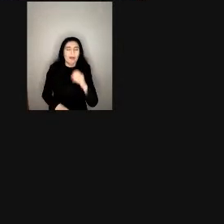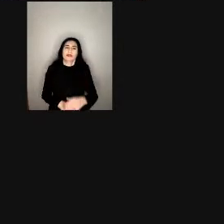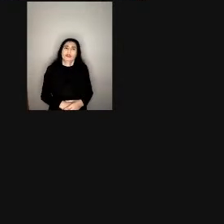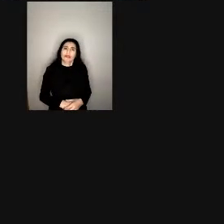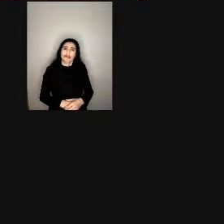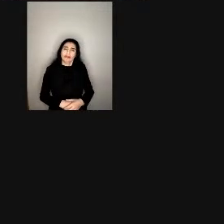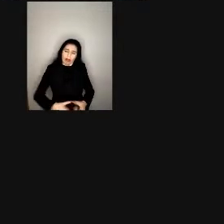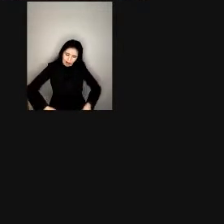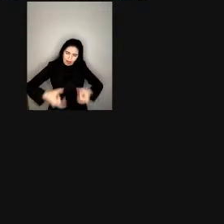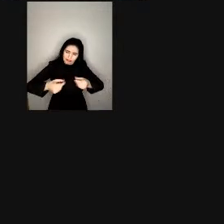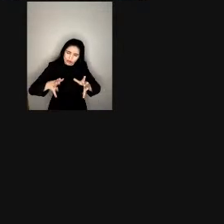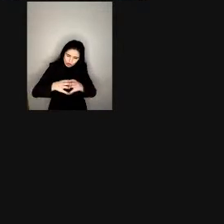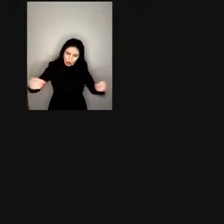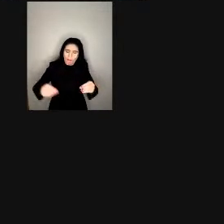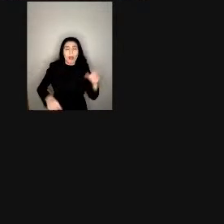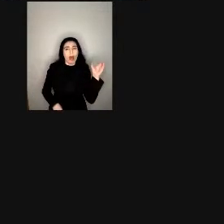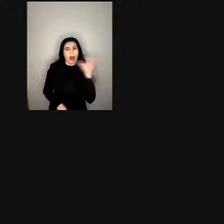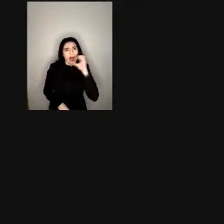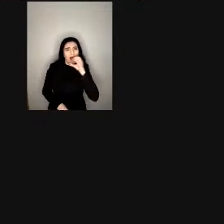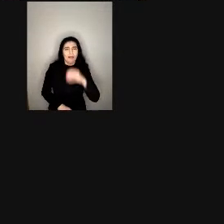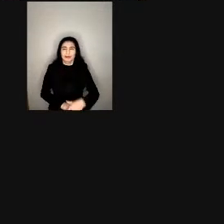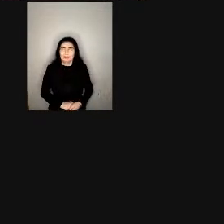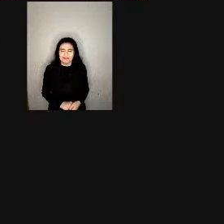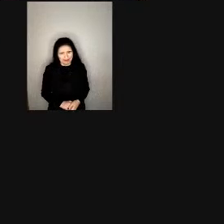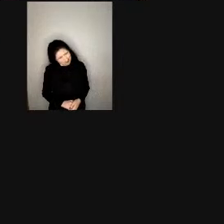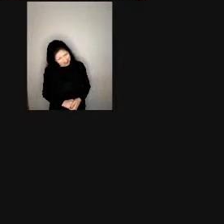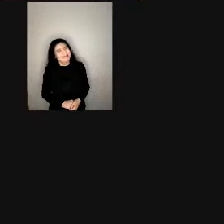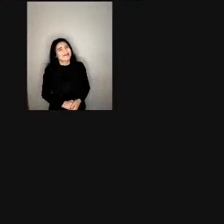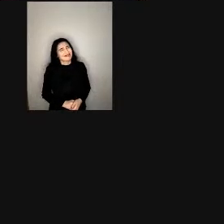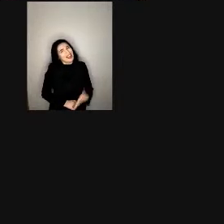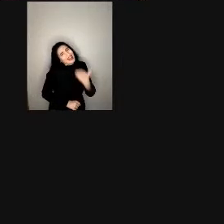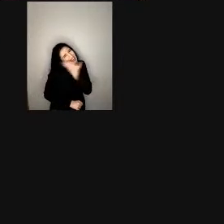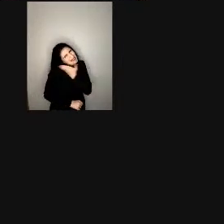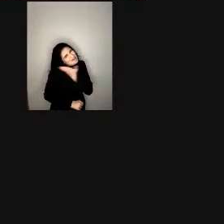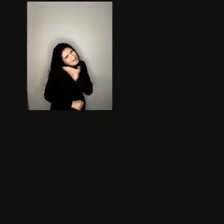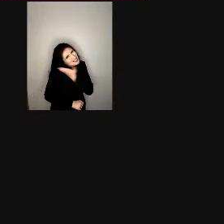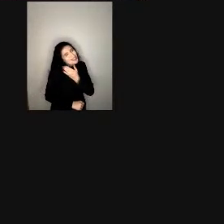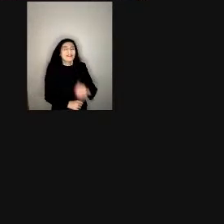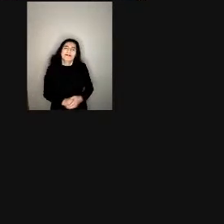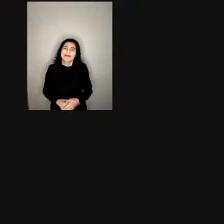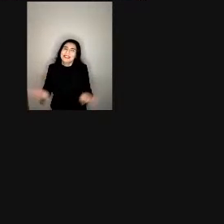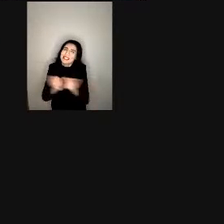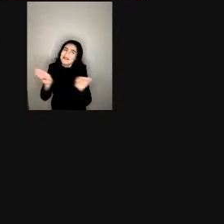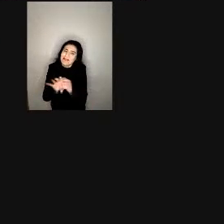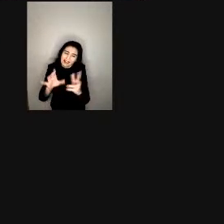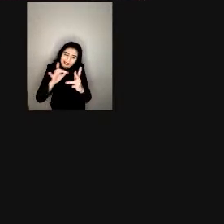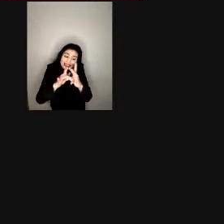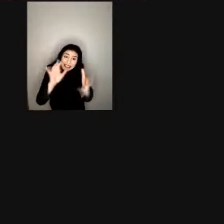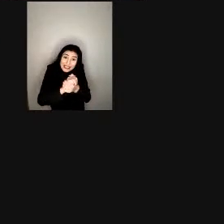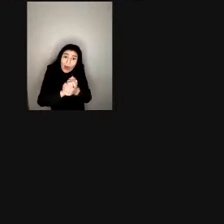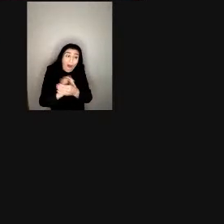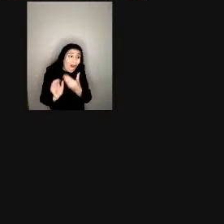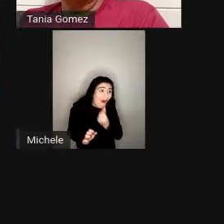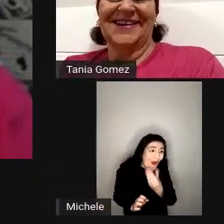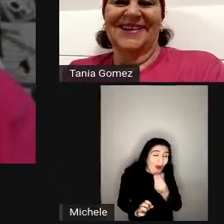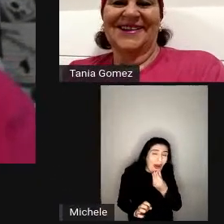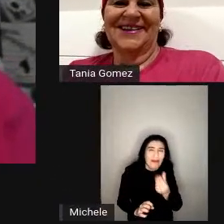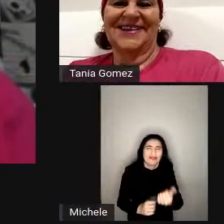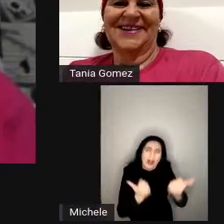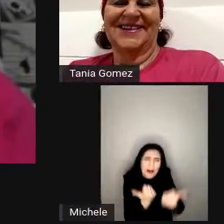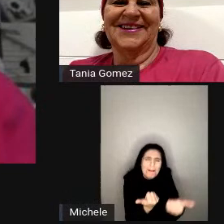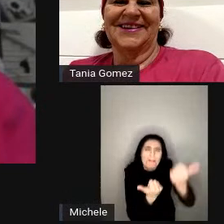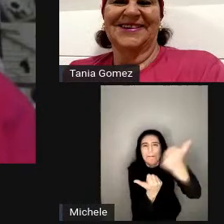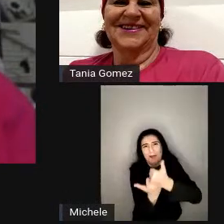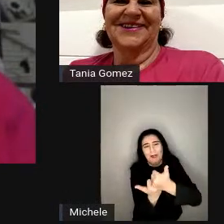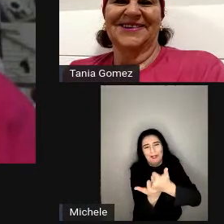maiores. E conservar, né, bons amigos, bons maridos, nossos maridos, né, Tânia? E